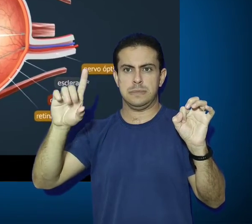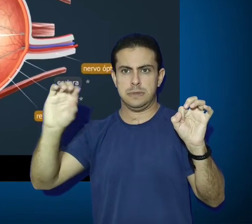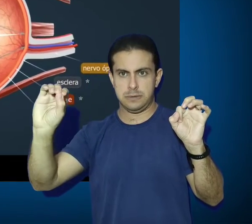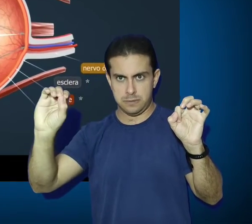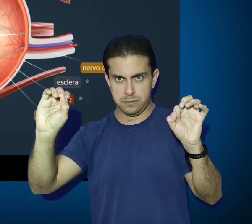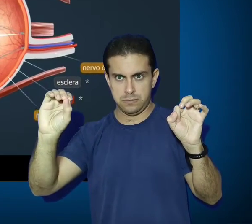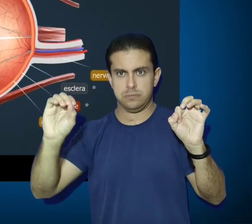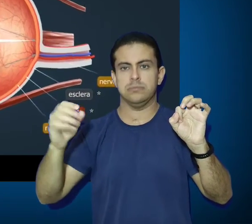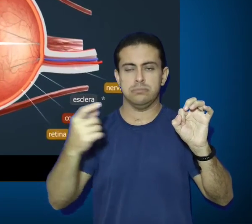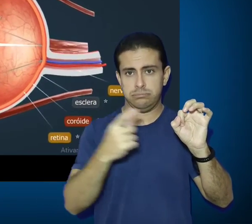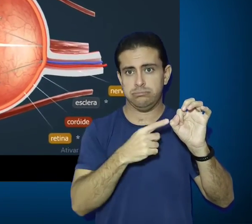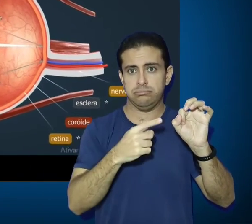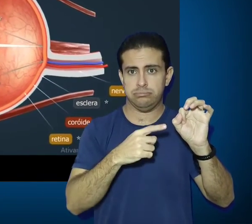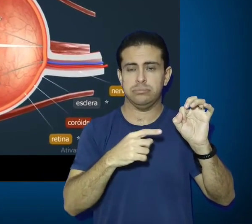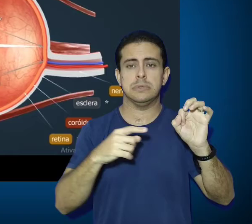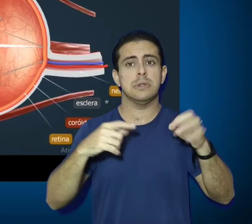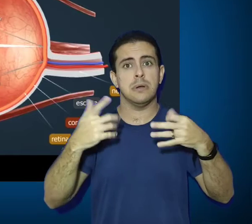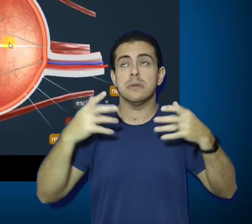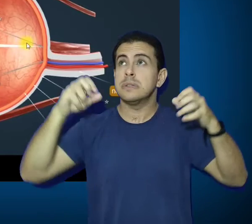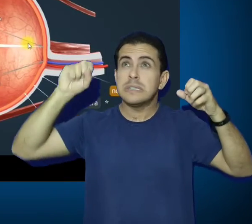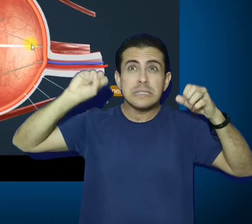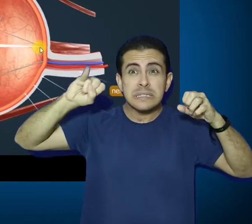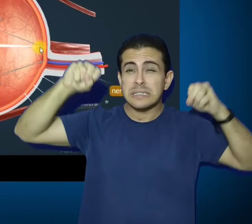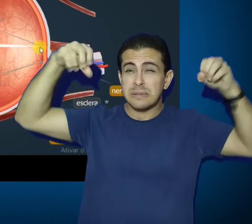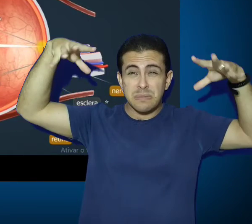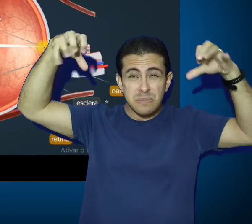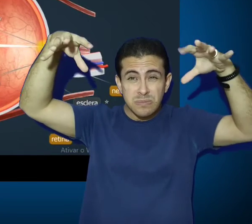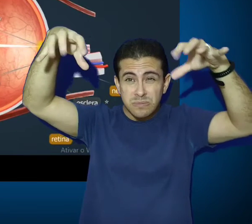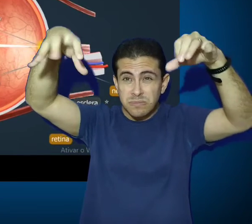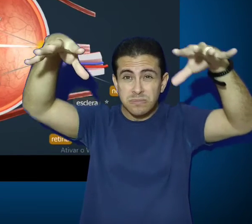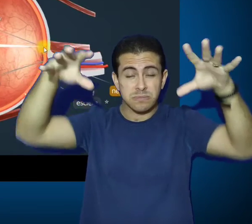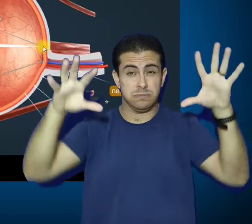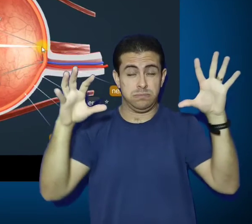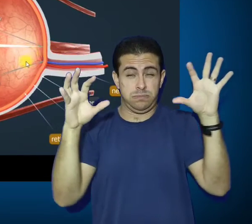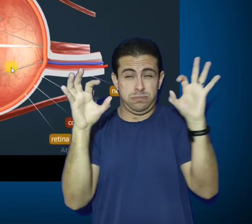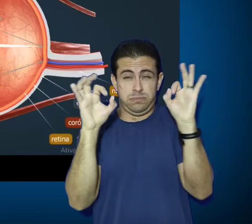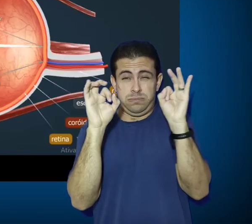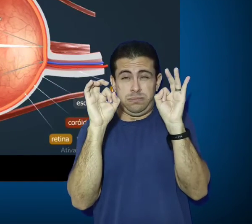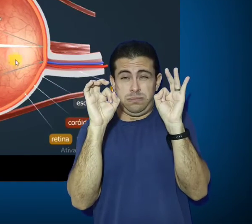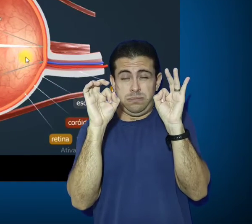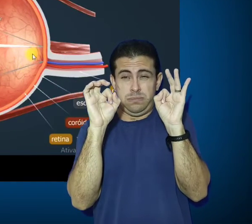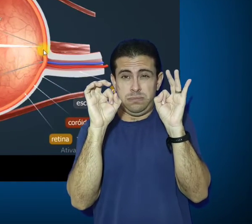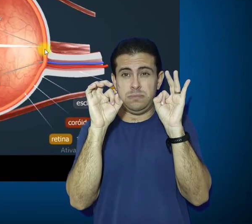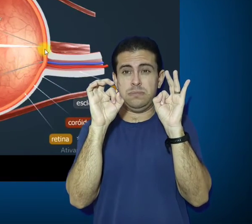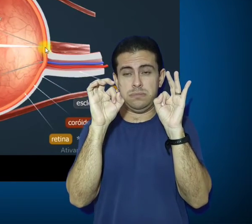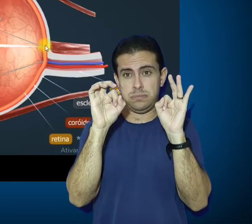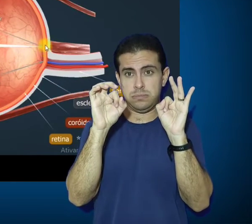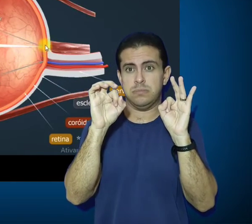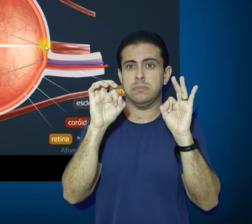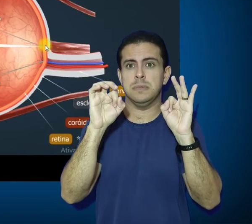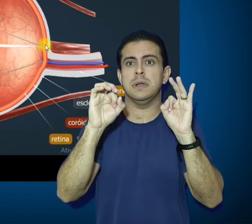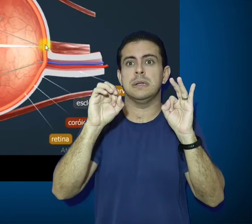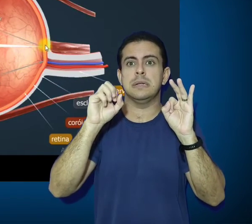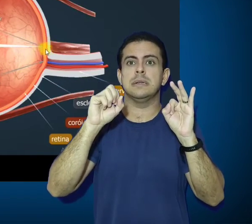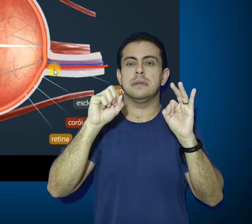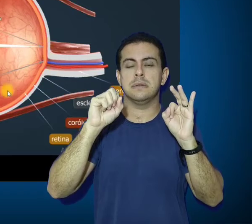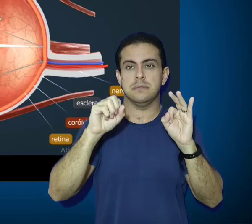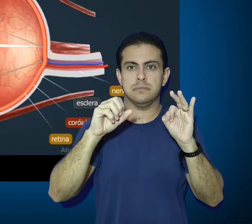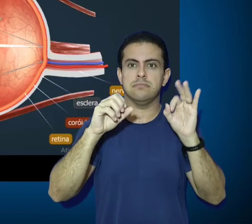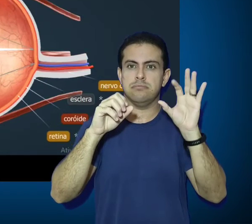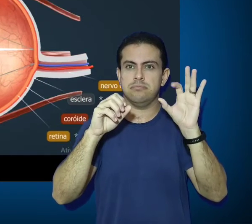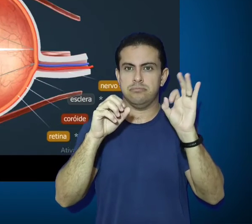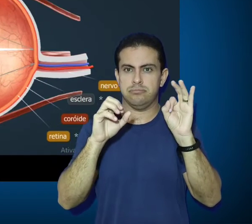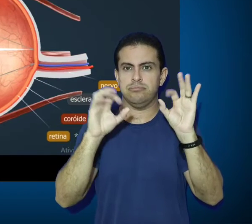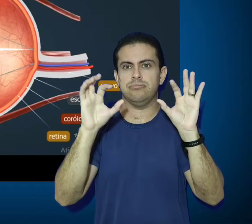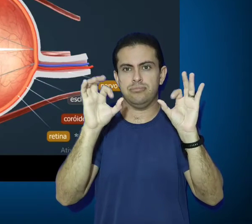quando acontece muita luminosidade no ambiente, para que a imagem se forme com qualidade, sem excessos no fundo, né, do olho, chamado retina.